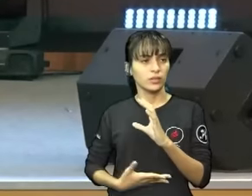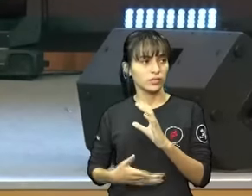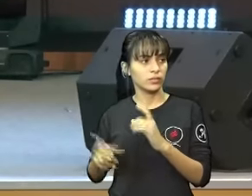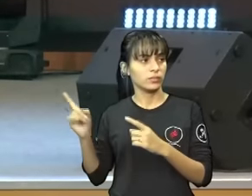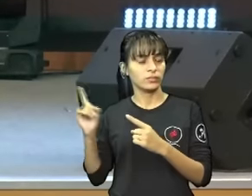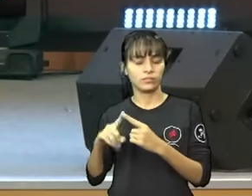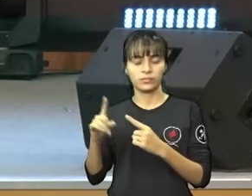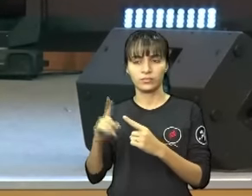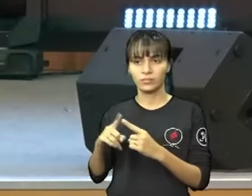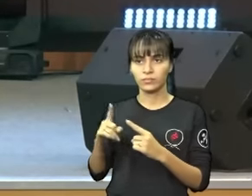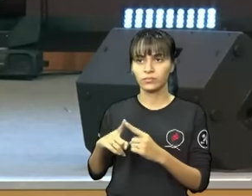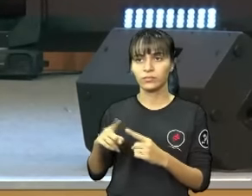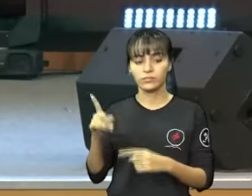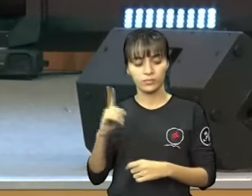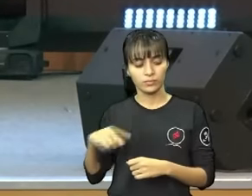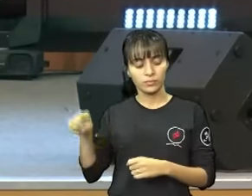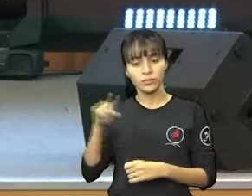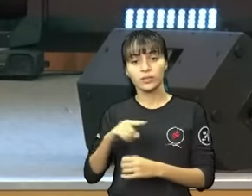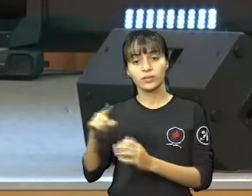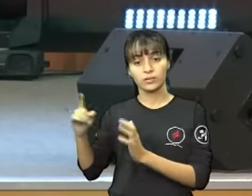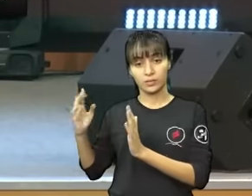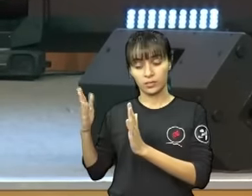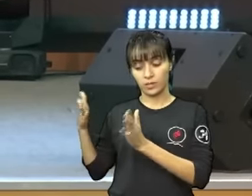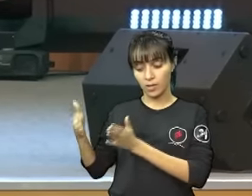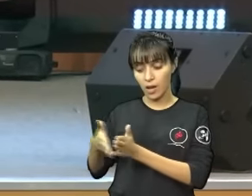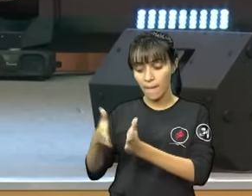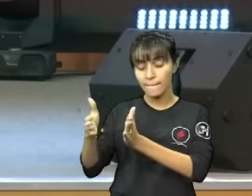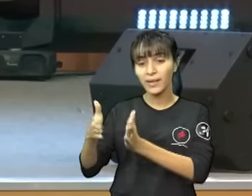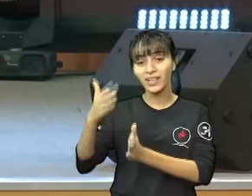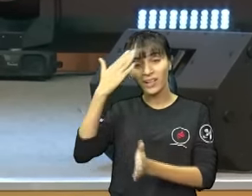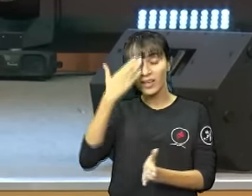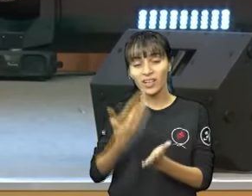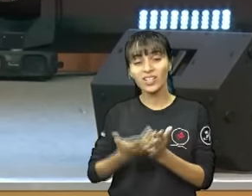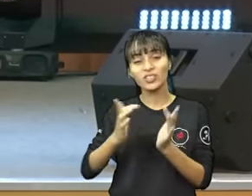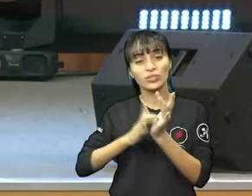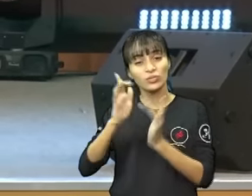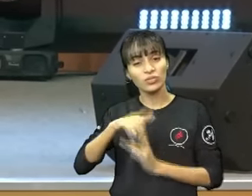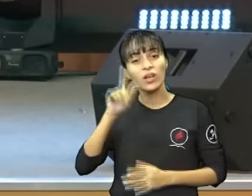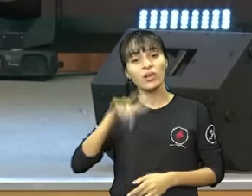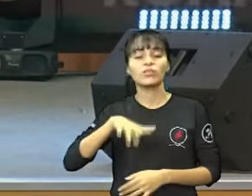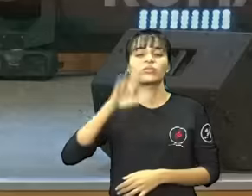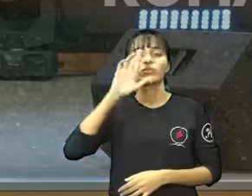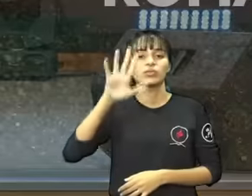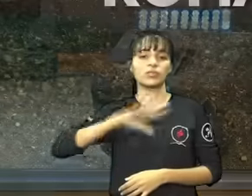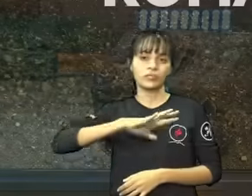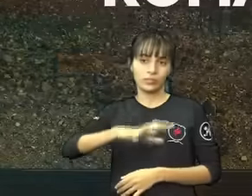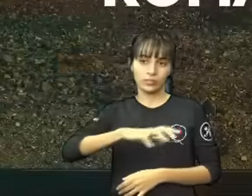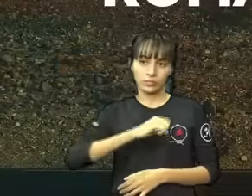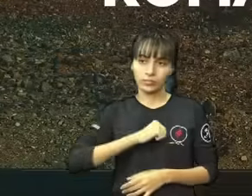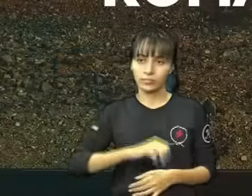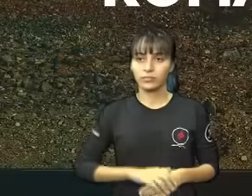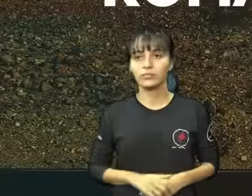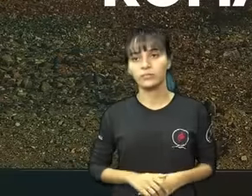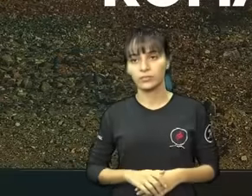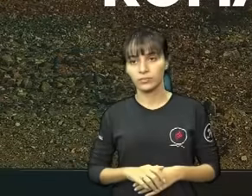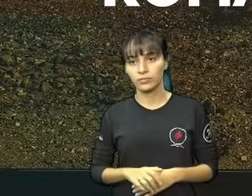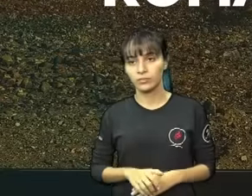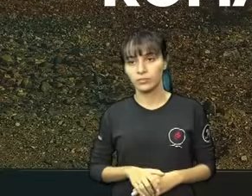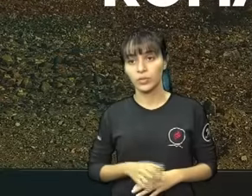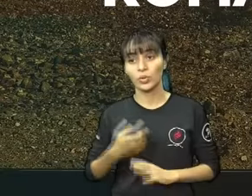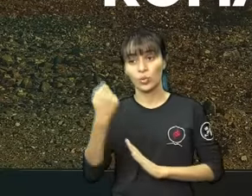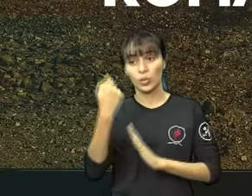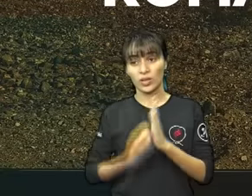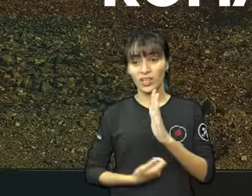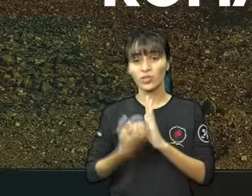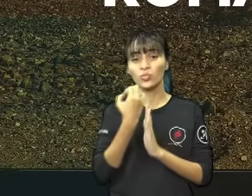para você entrar nesse caminho você tem que crer que Jesus é o senhor e salvador e o texto